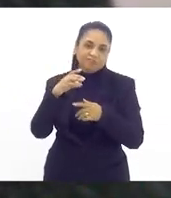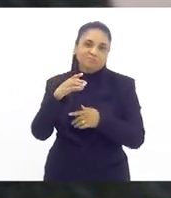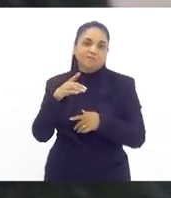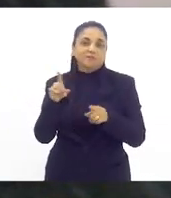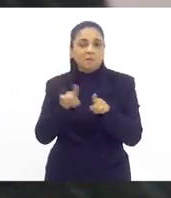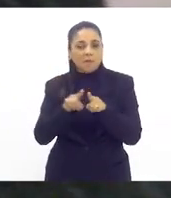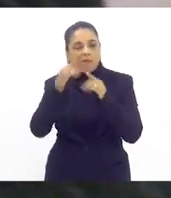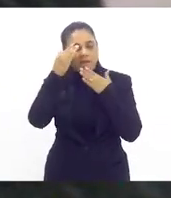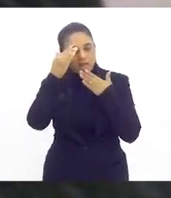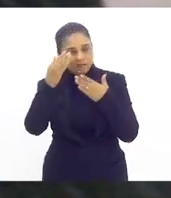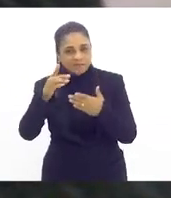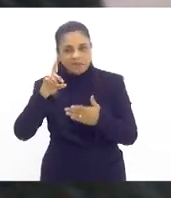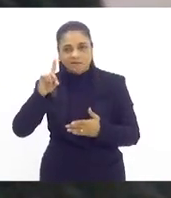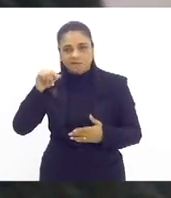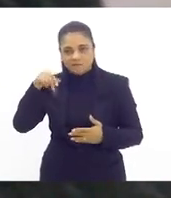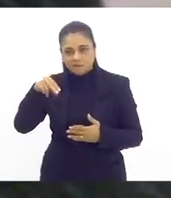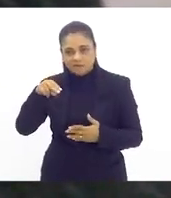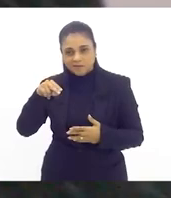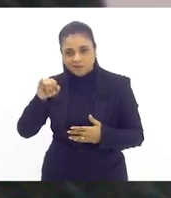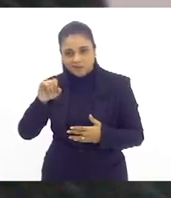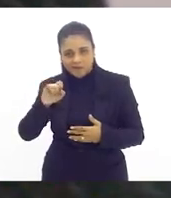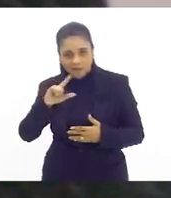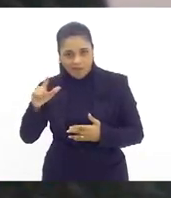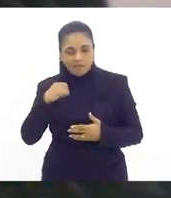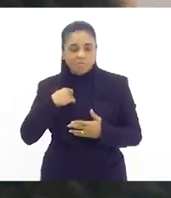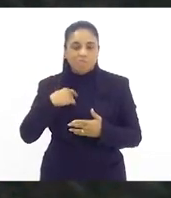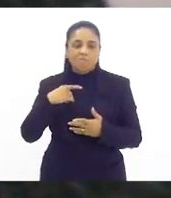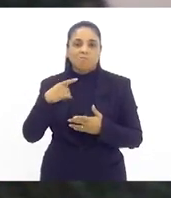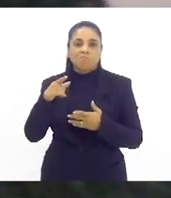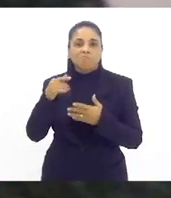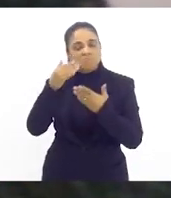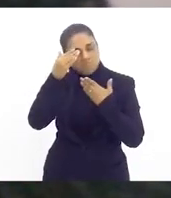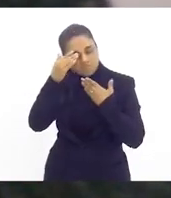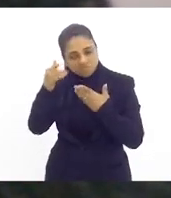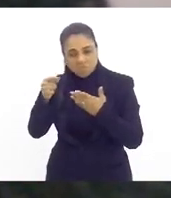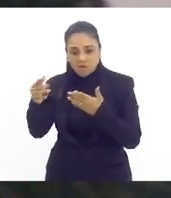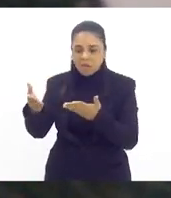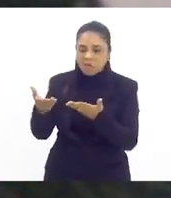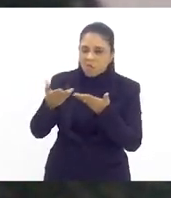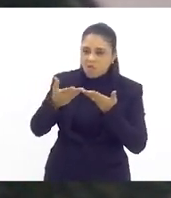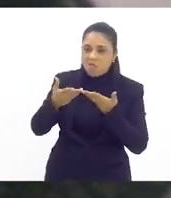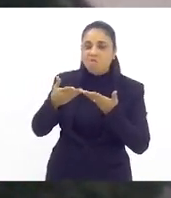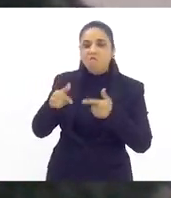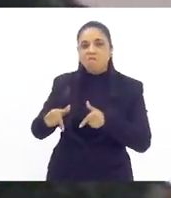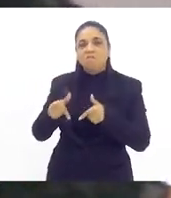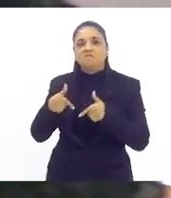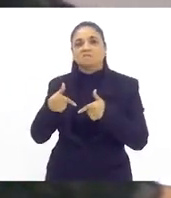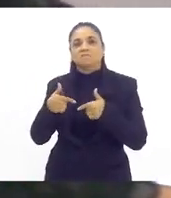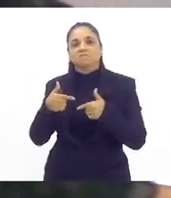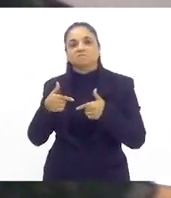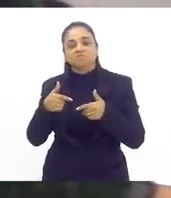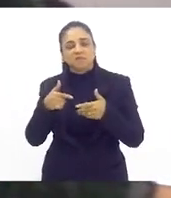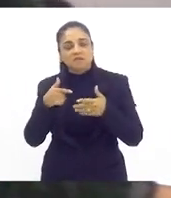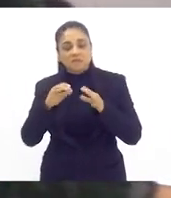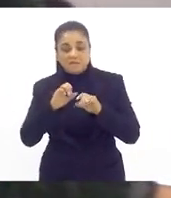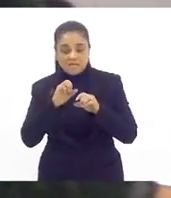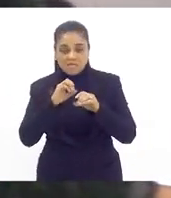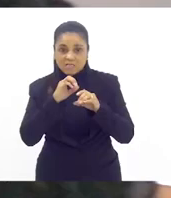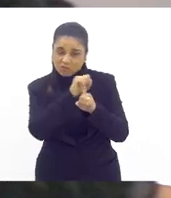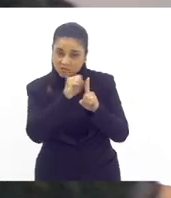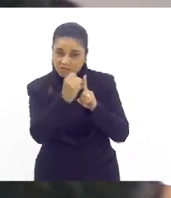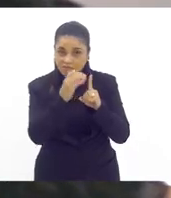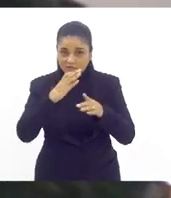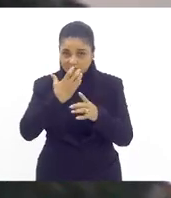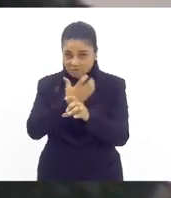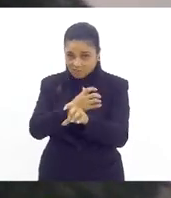agradecer a Daniele Barros pela escuta que ela tem feito não só com a sociedade civil mas também com todos os secretários é muito